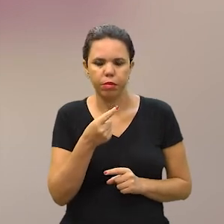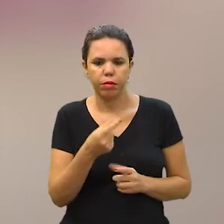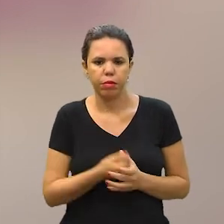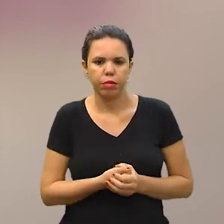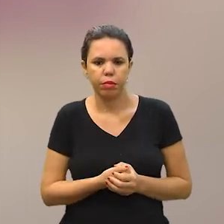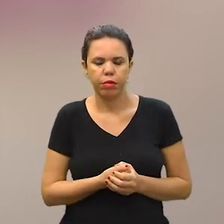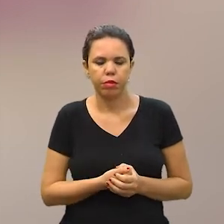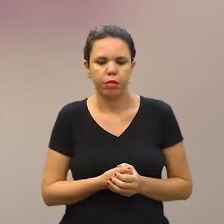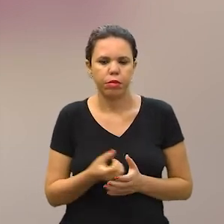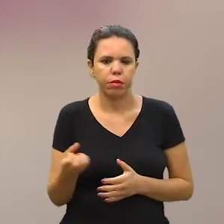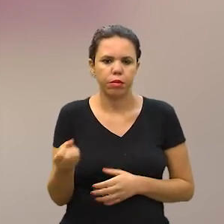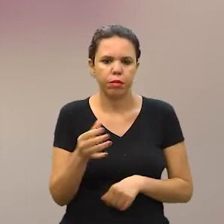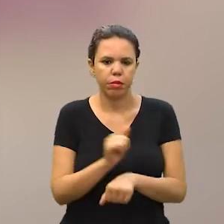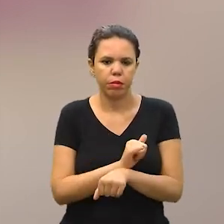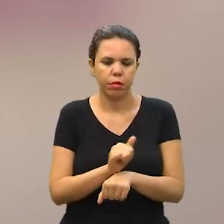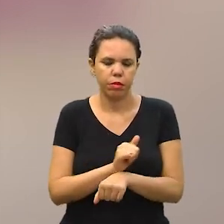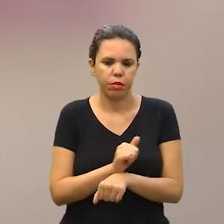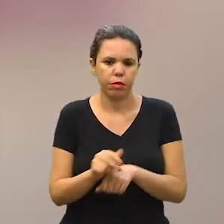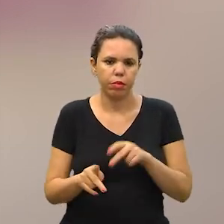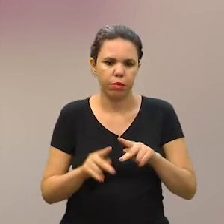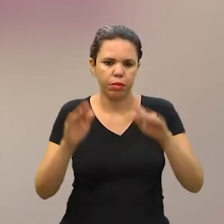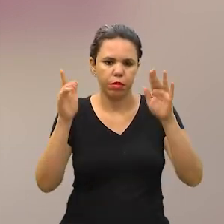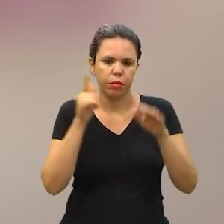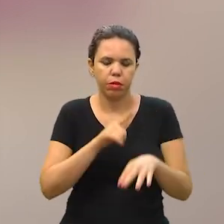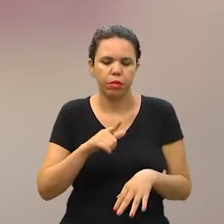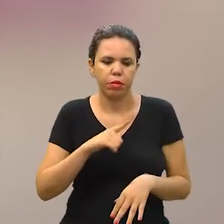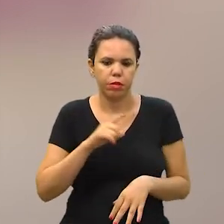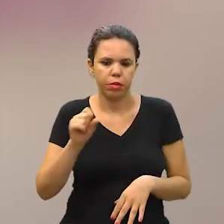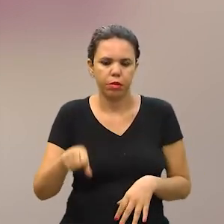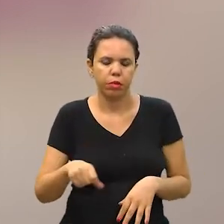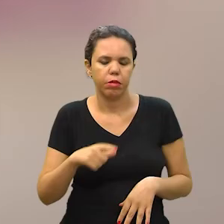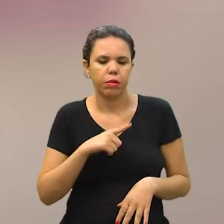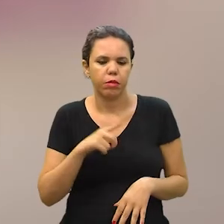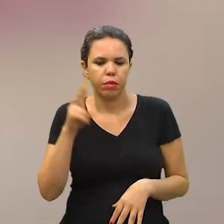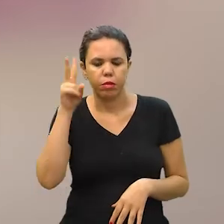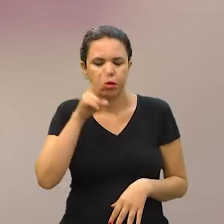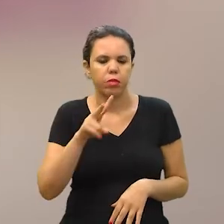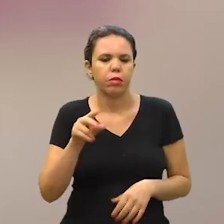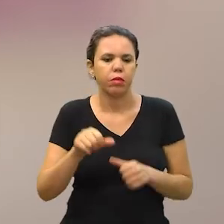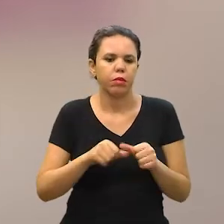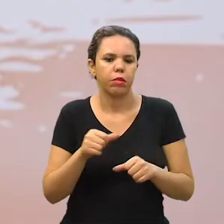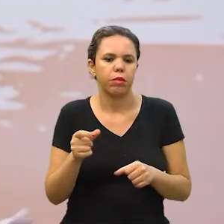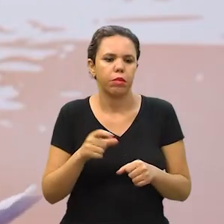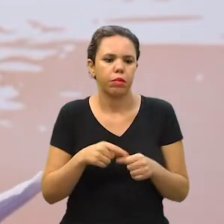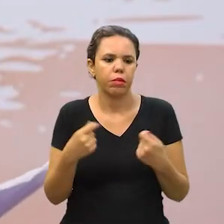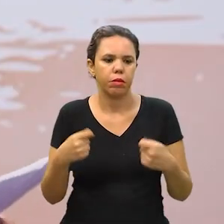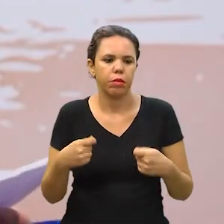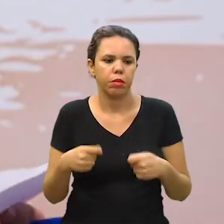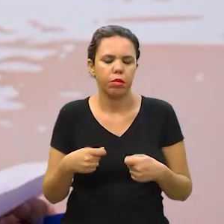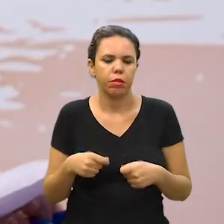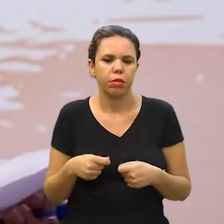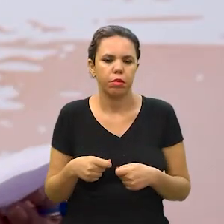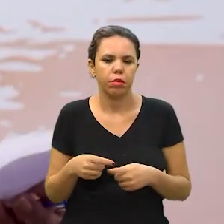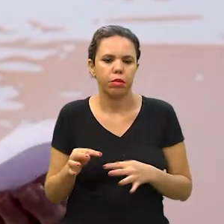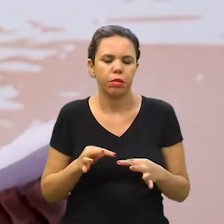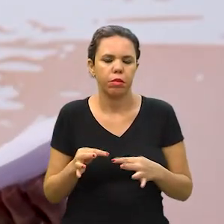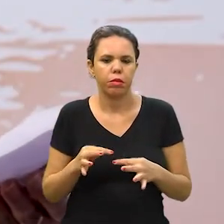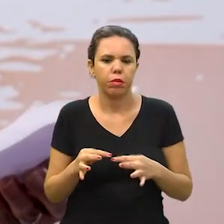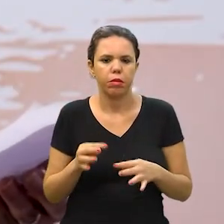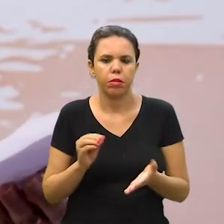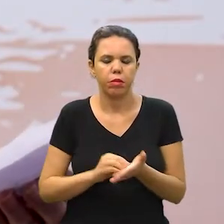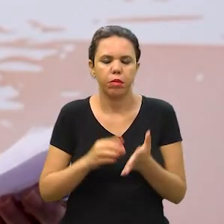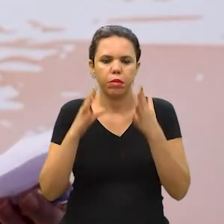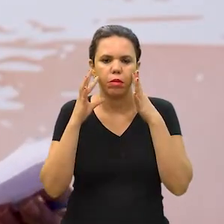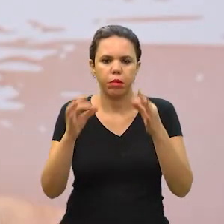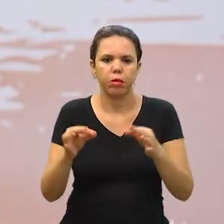com as novas estratégias que esse adulto consegue. Então, sim, nós temos sim histórico de remissão. E Priscila, quando a gente fala aí de transtorno